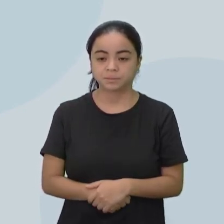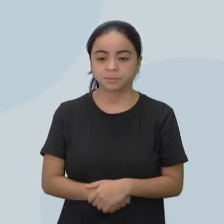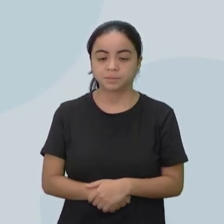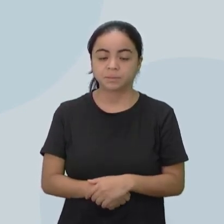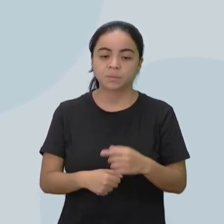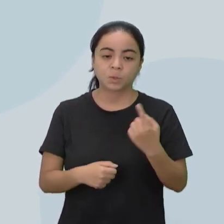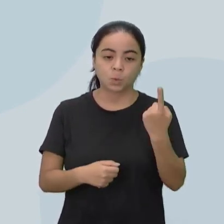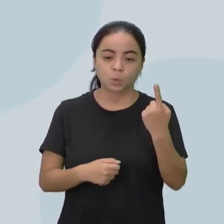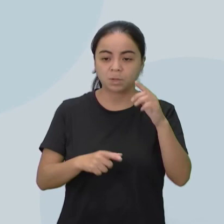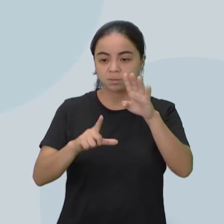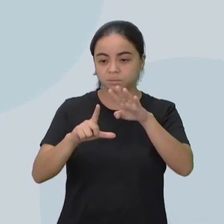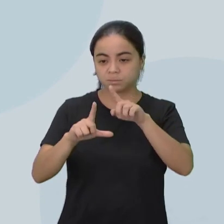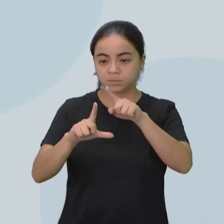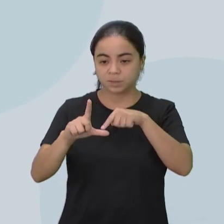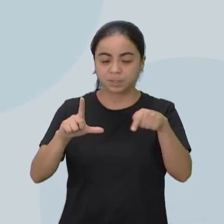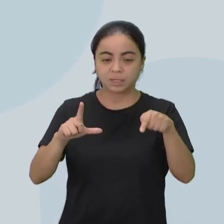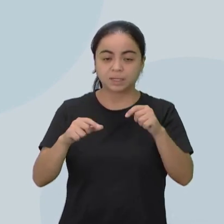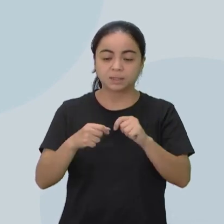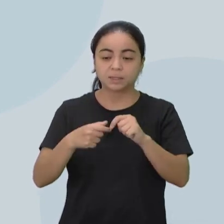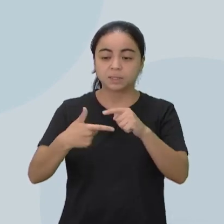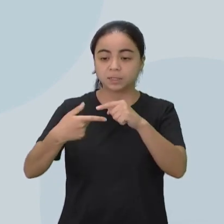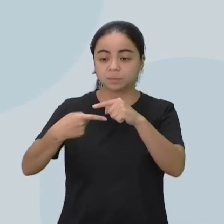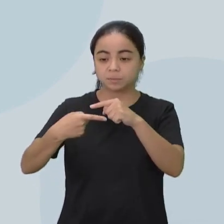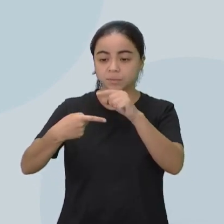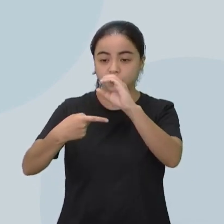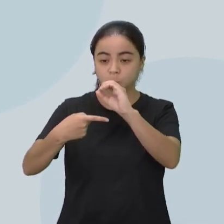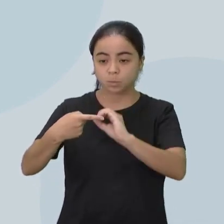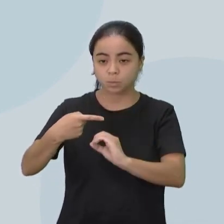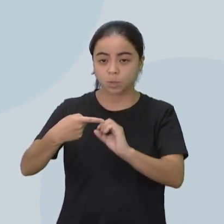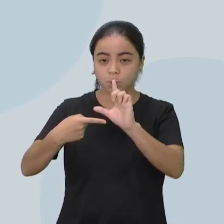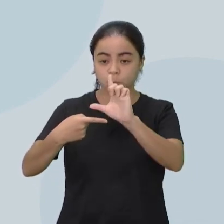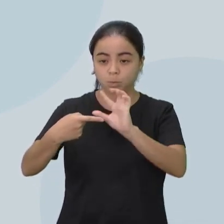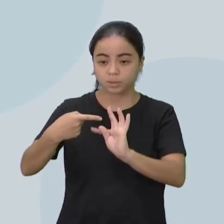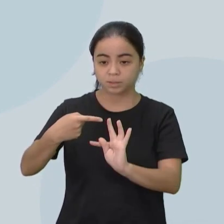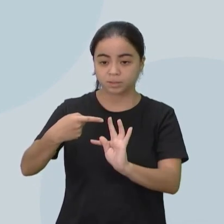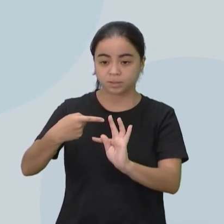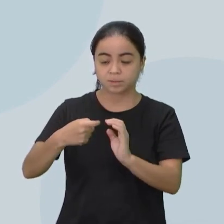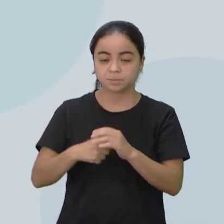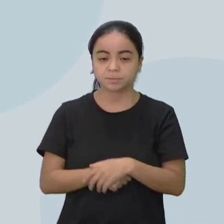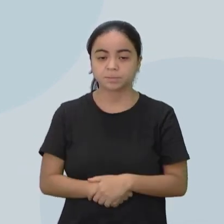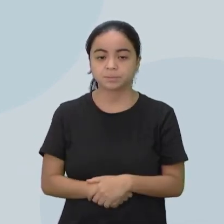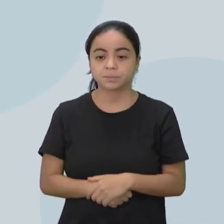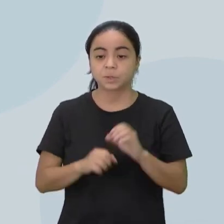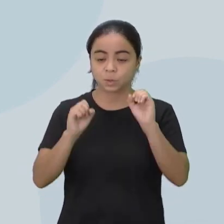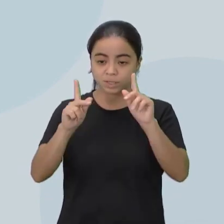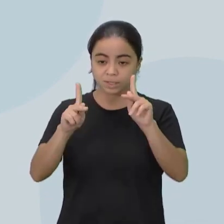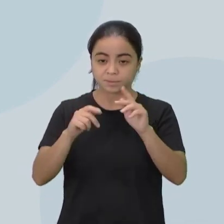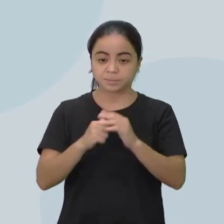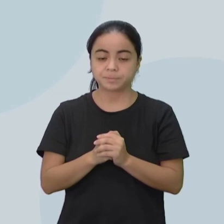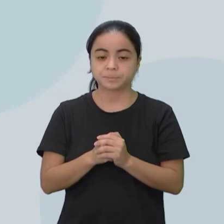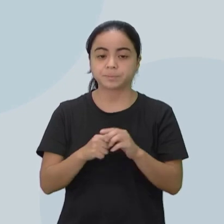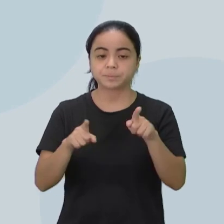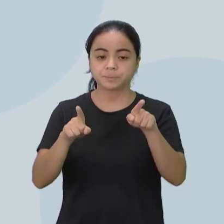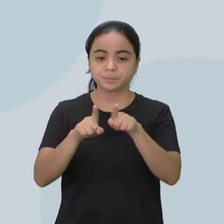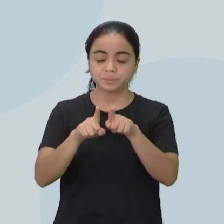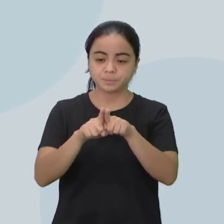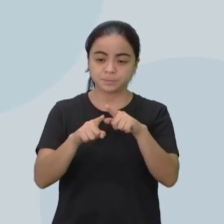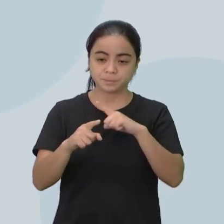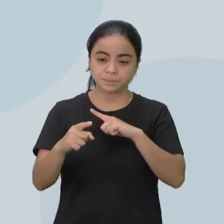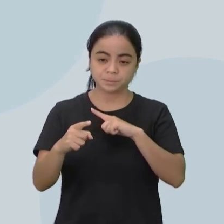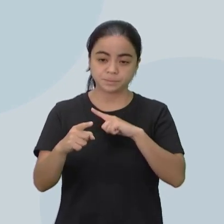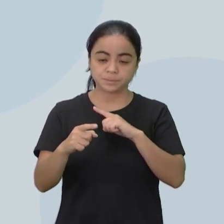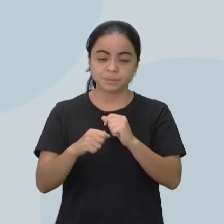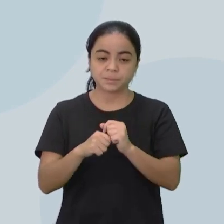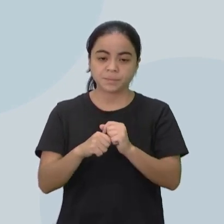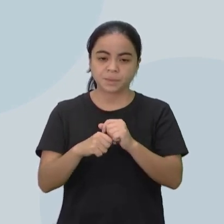atividades. Uma com a tabela e a outra com a relação de lucro e tempo, igualzinho a gente fez com a velocidade, beleza? E também tem umas indicações aí